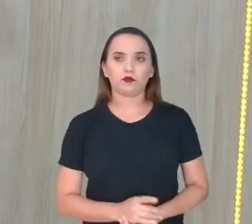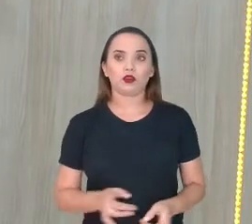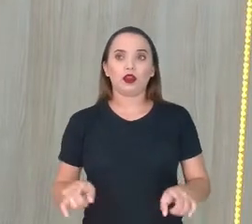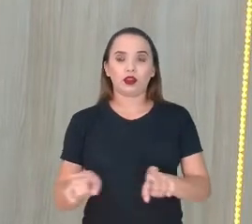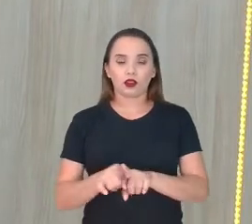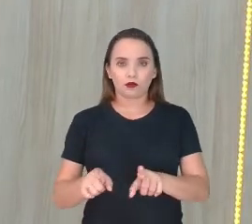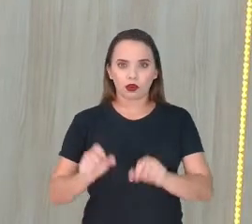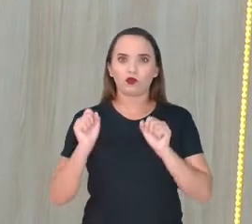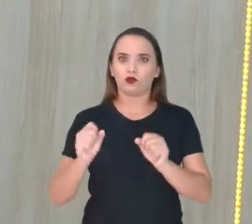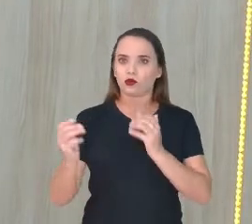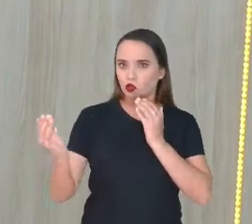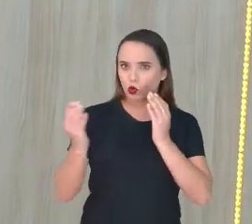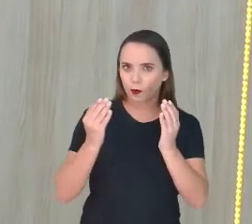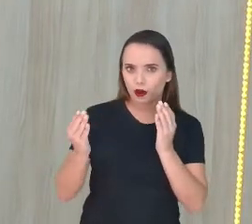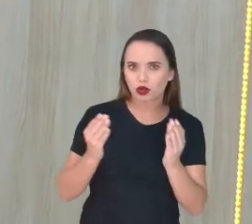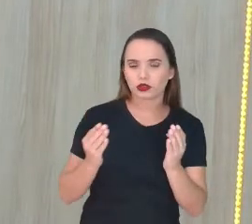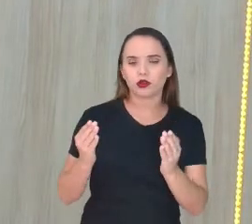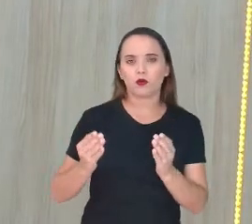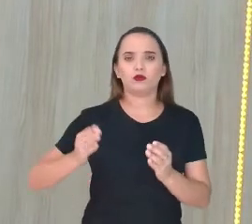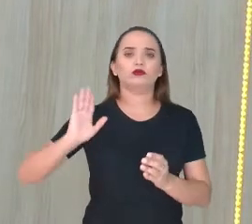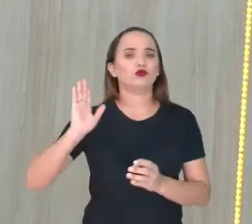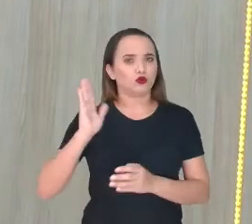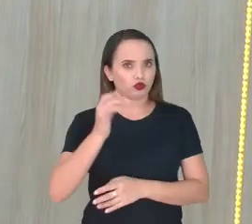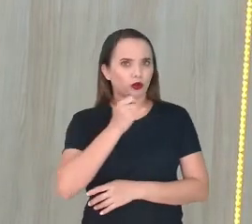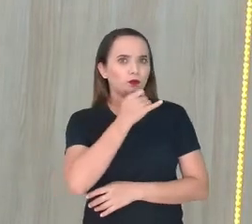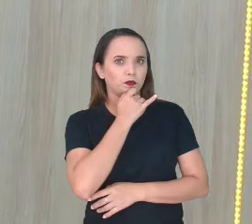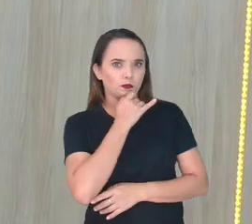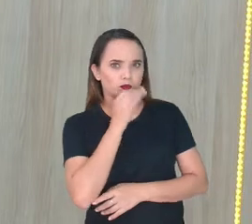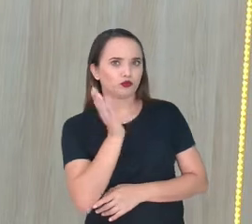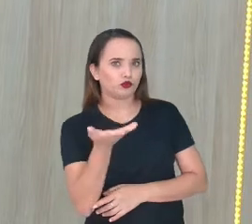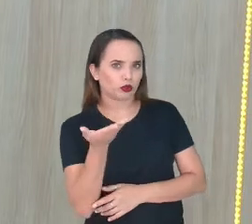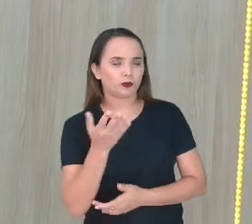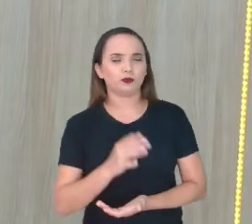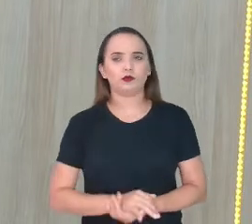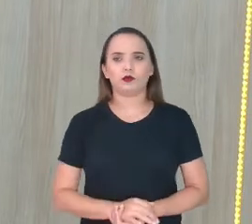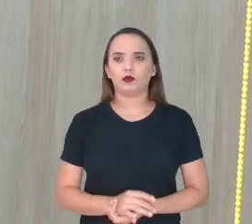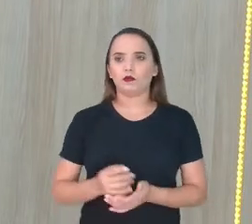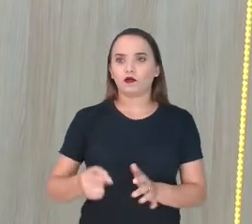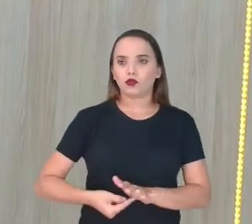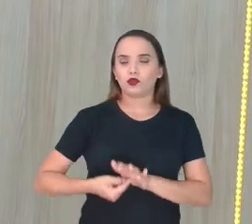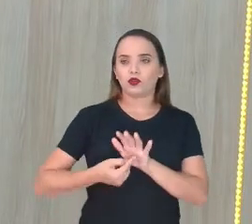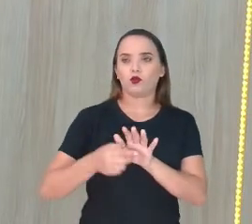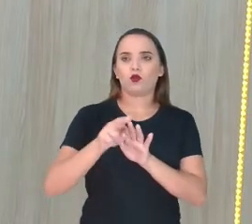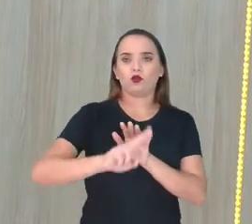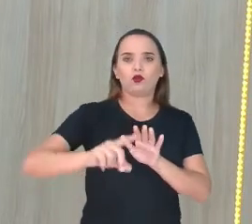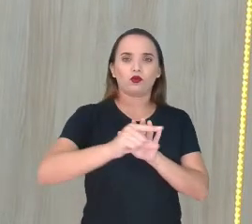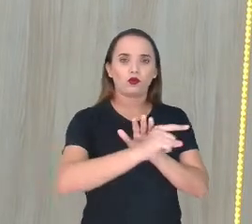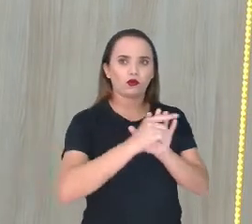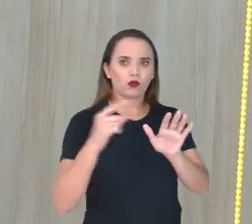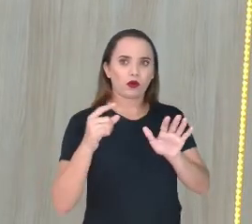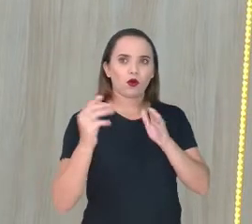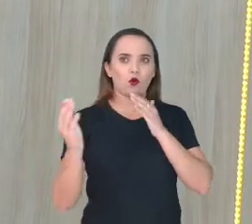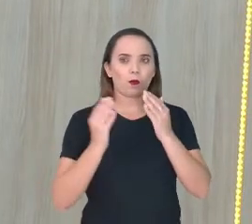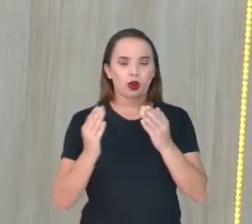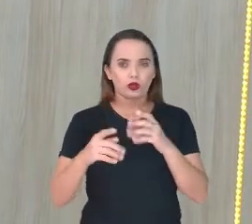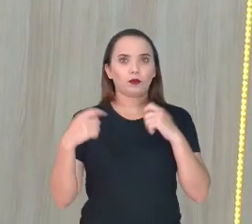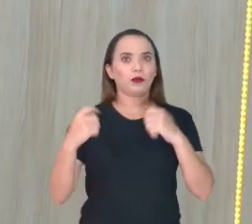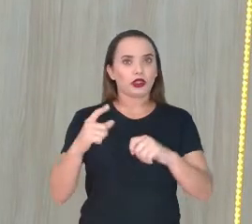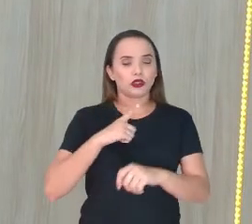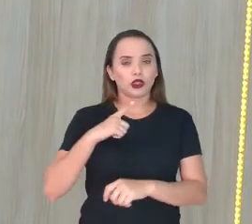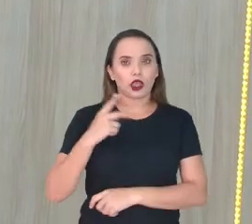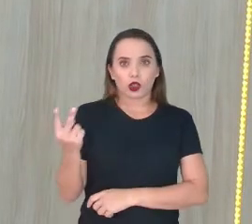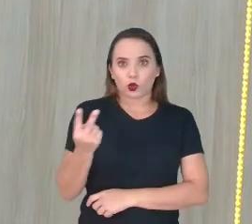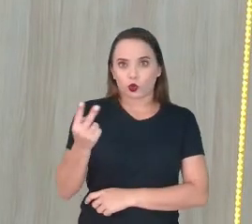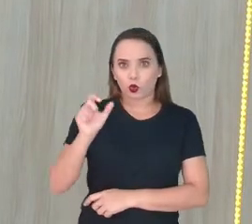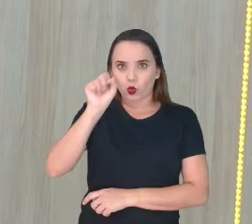pode fazer uma comparação, né? Que para você desenvolver um parágrafo por comparação, é necessário apresentar duas ideias